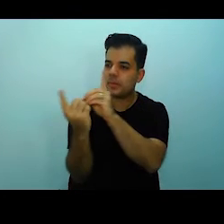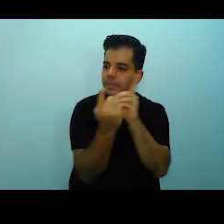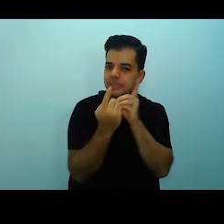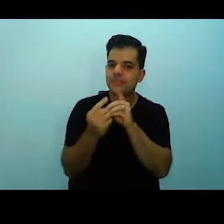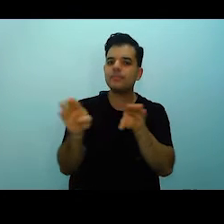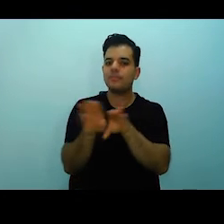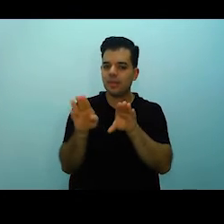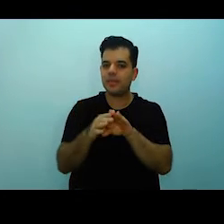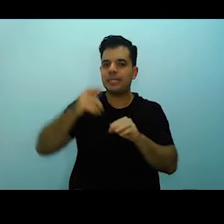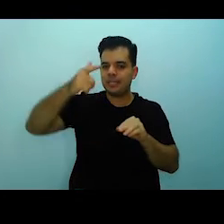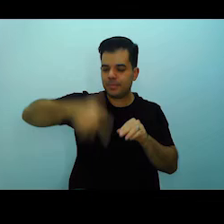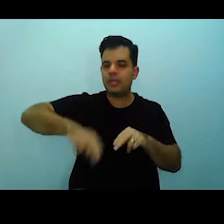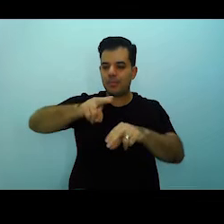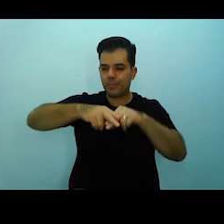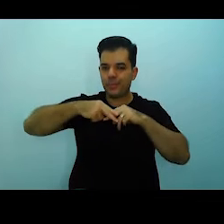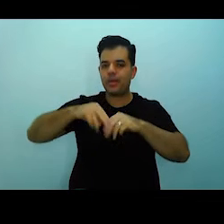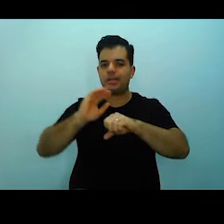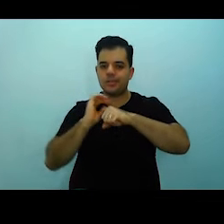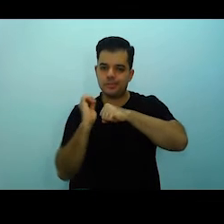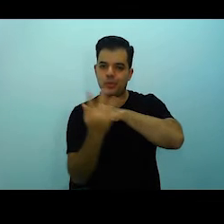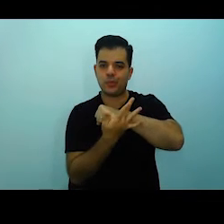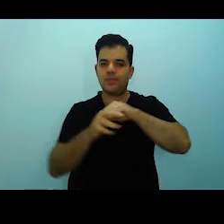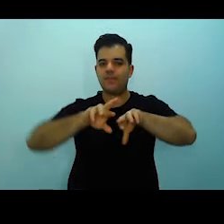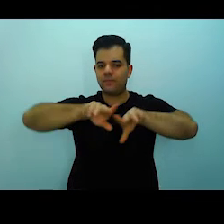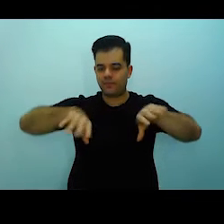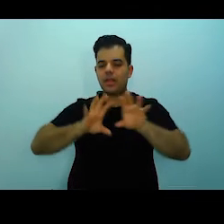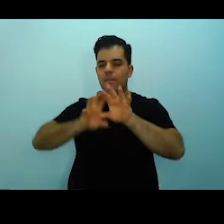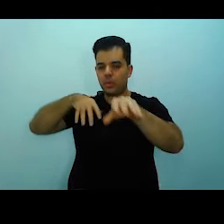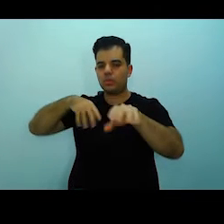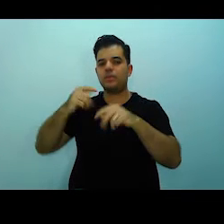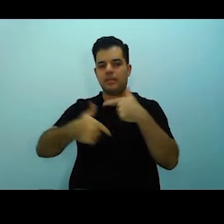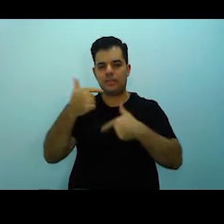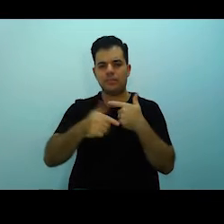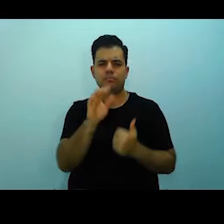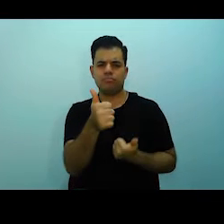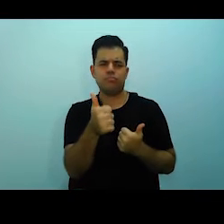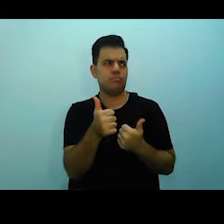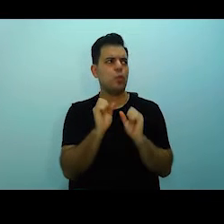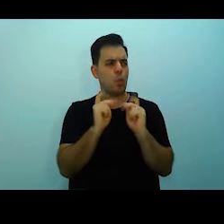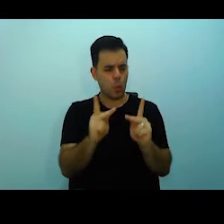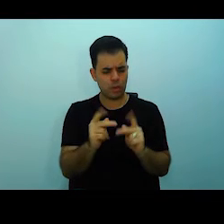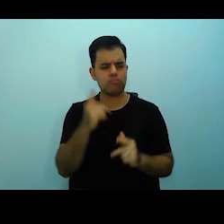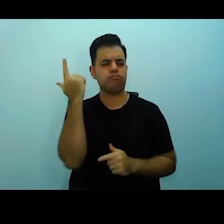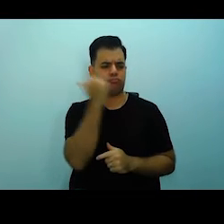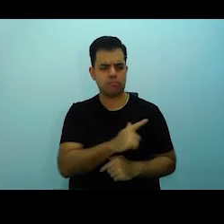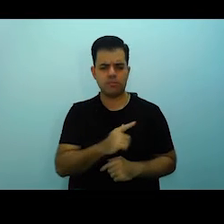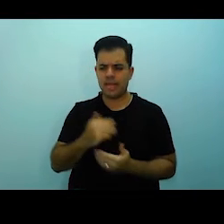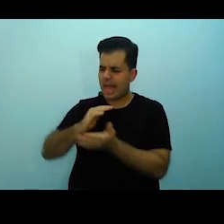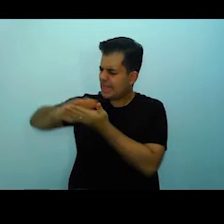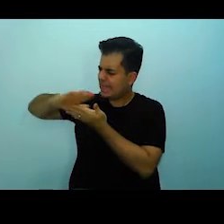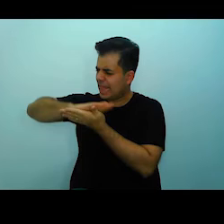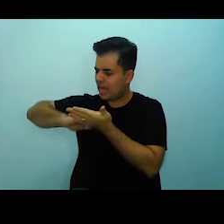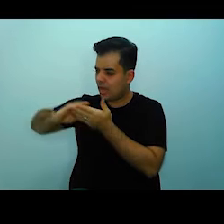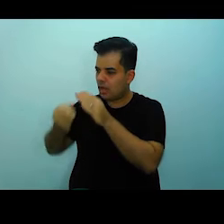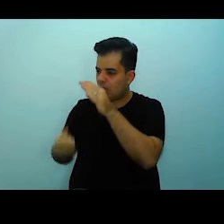com relação à pandemia e esse trabalho remoto. Mas beleza, né? A gente saiu ali do zero, como eu falei, a gente